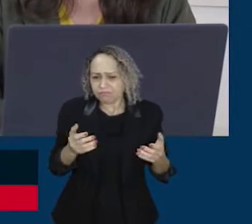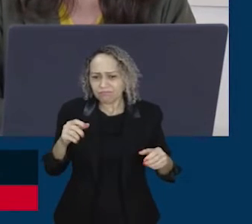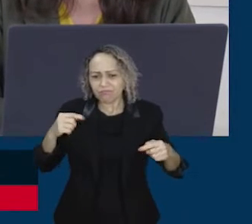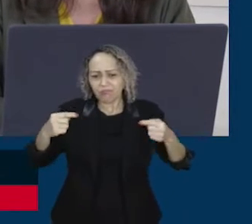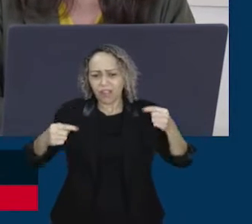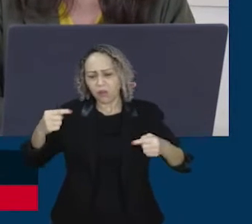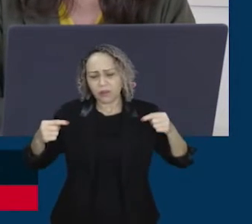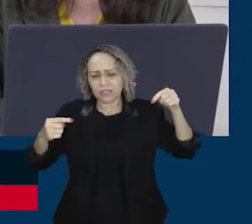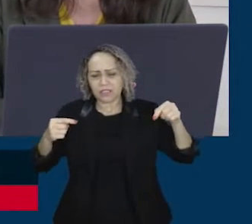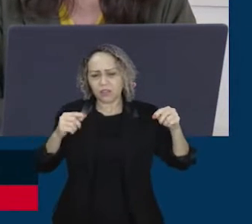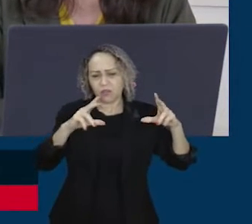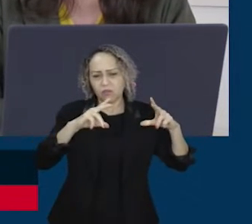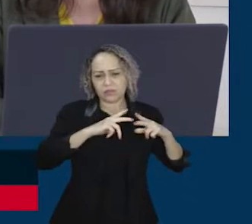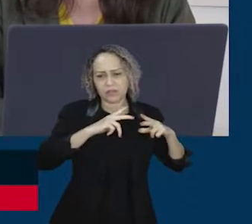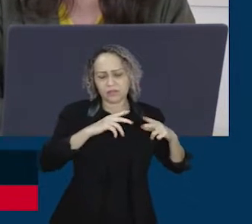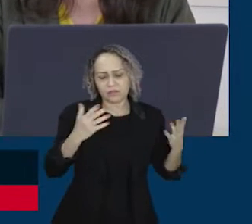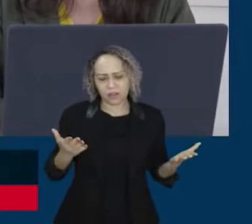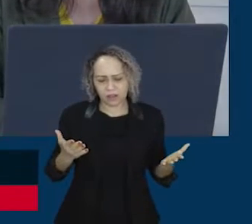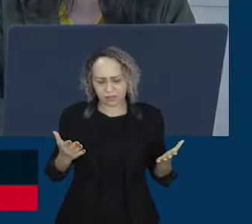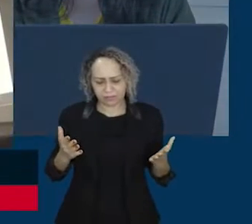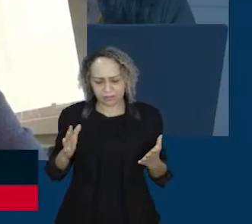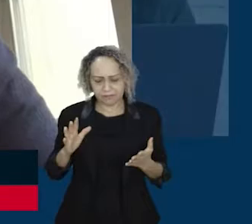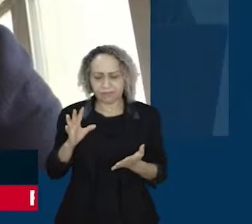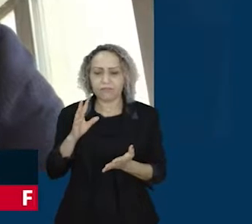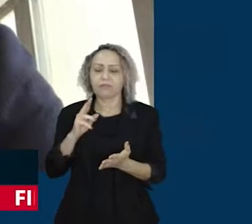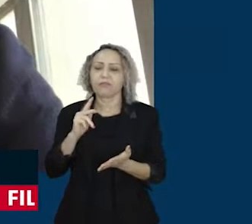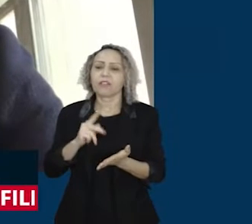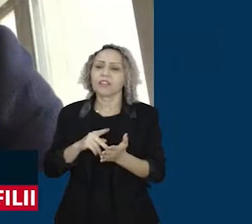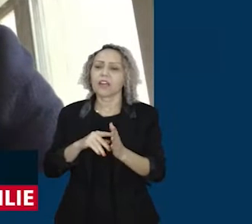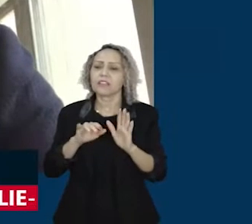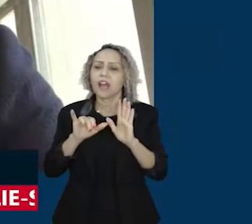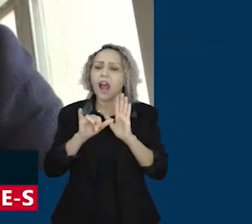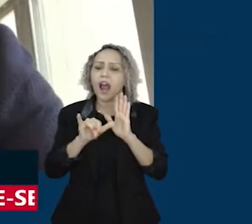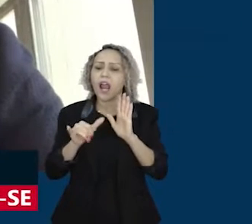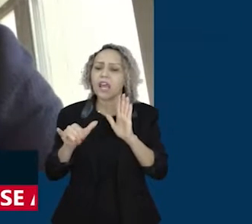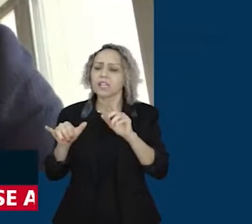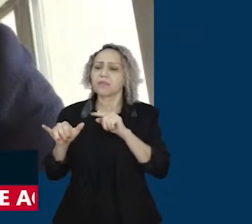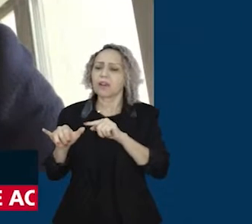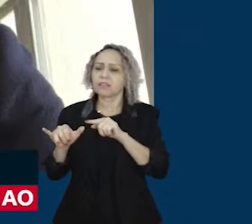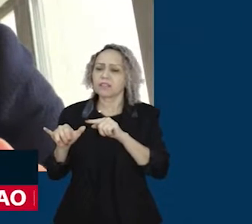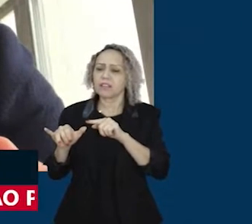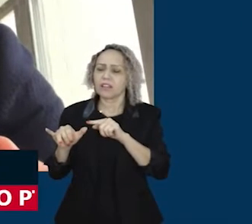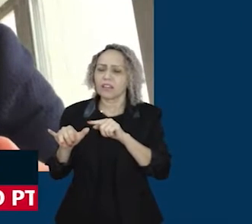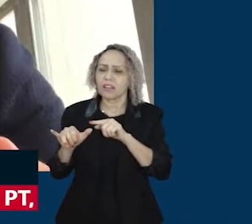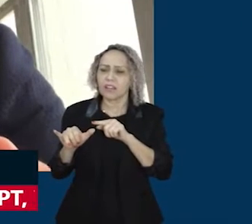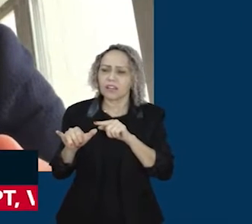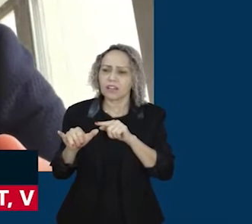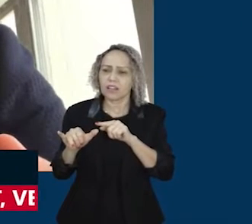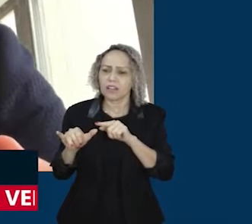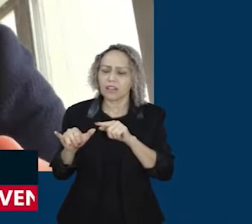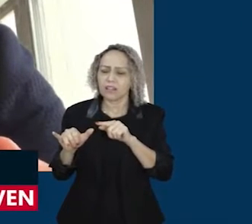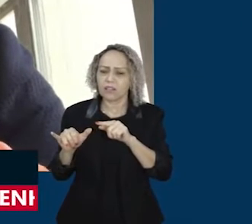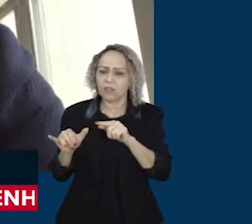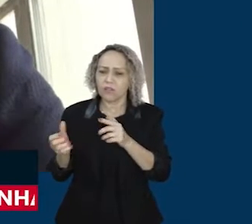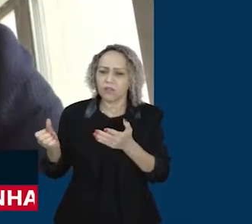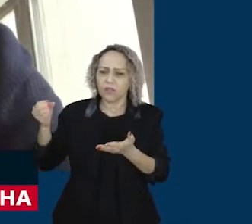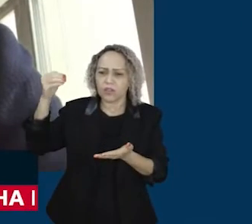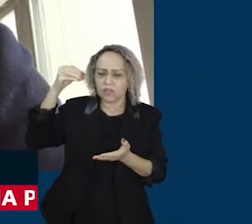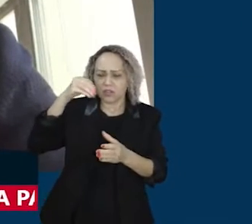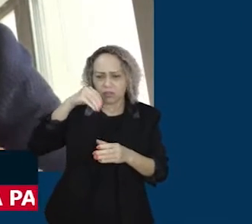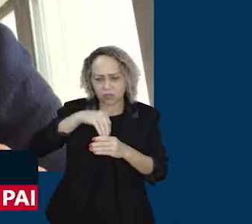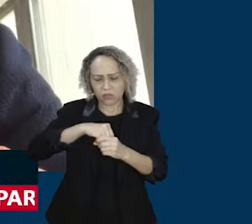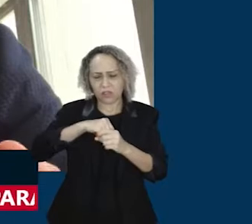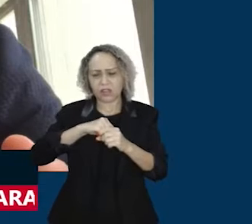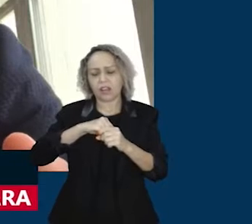existe, porque, na verdade, a Eletrobras foi proibida, foi colocada no plano de desestatização lá atrás, e a partir